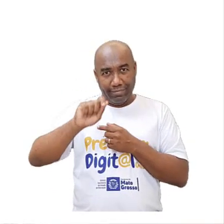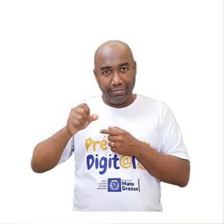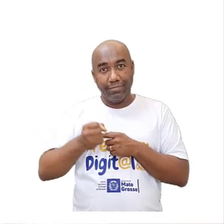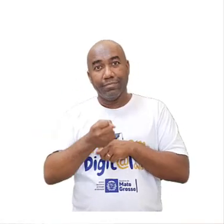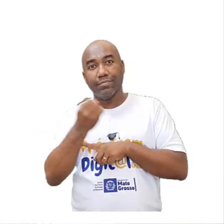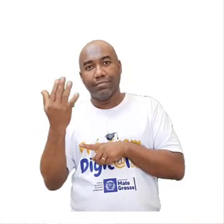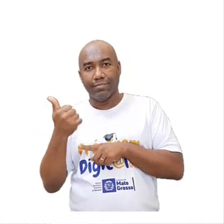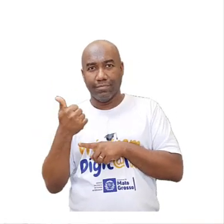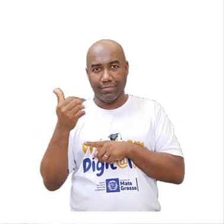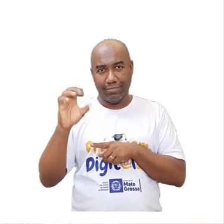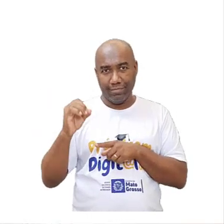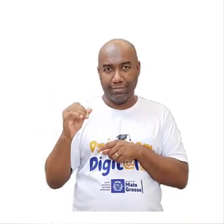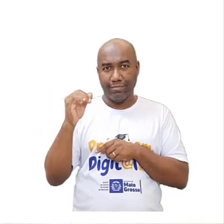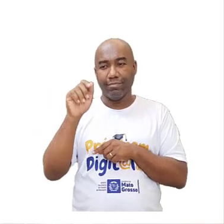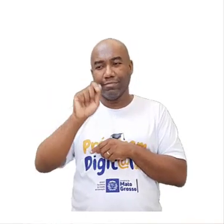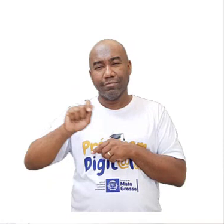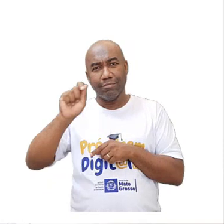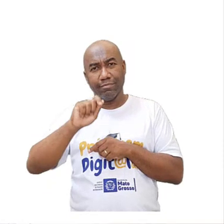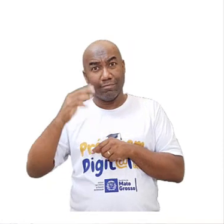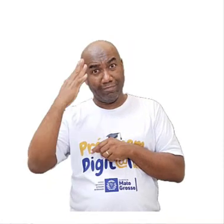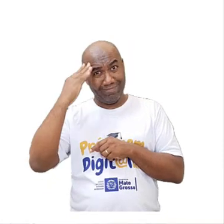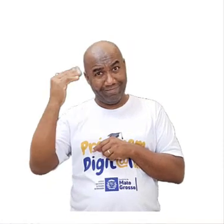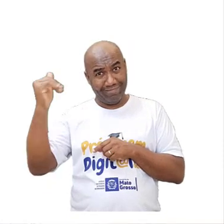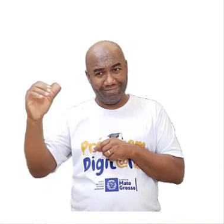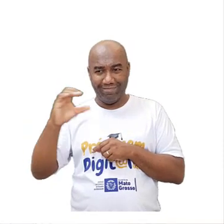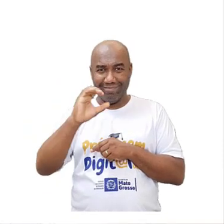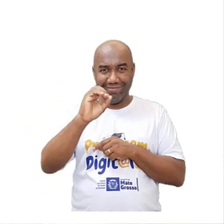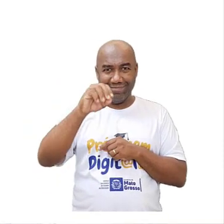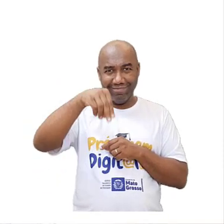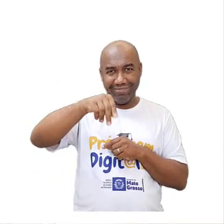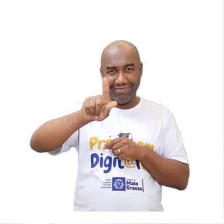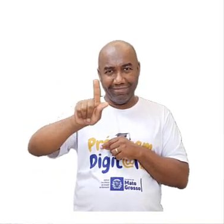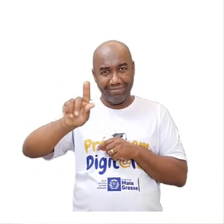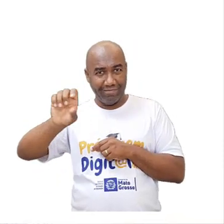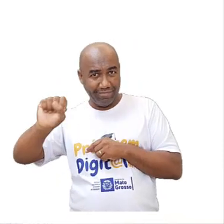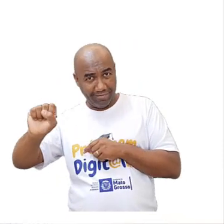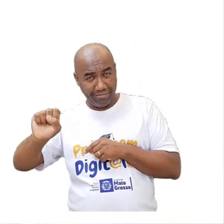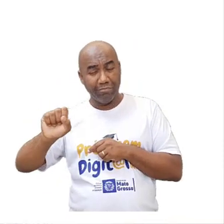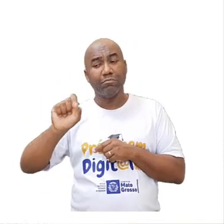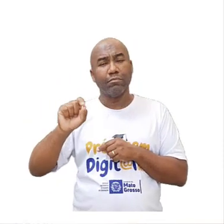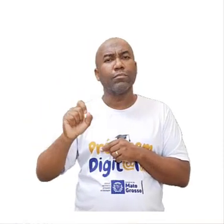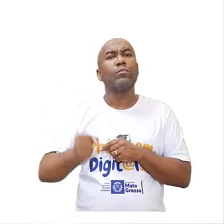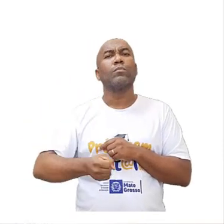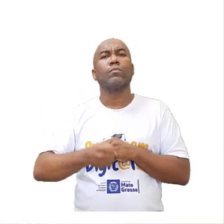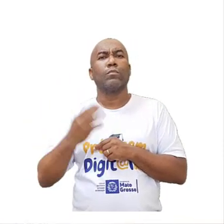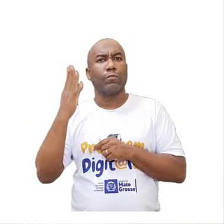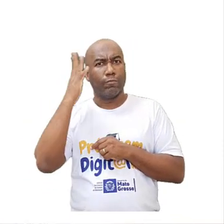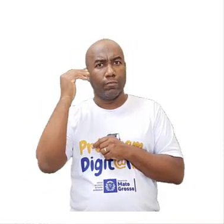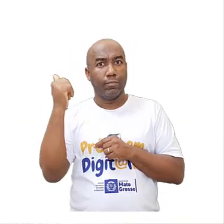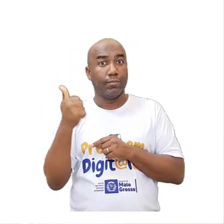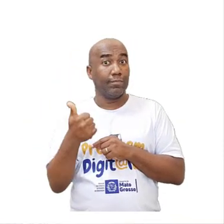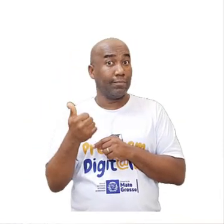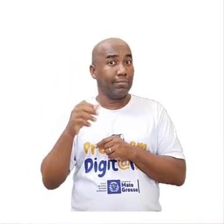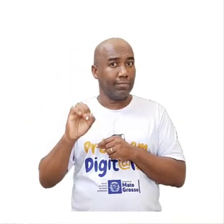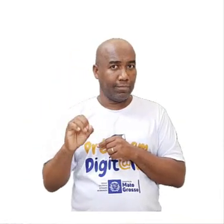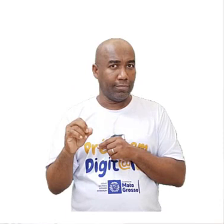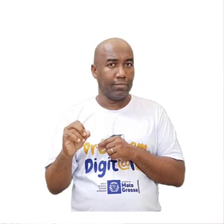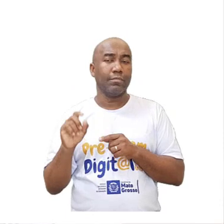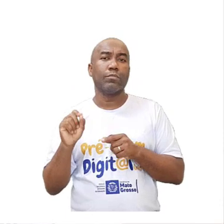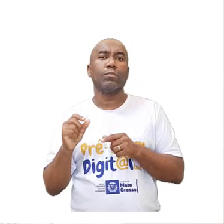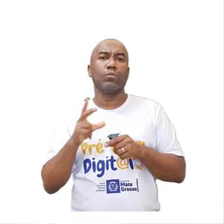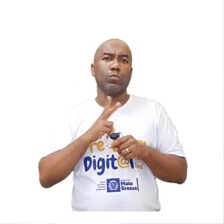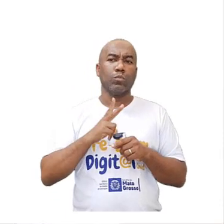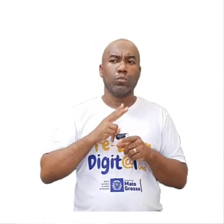influentes do país. Então, o que é ONG? ONG é uma organização não governamental. Então, não é nem